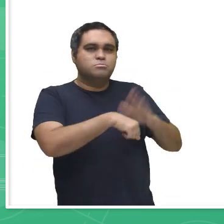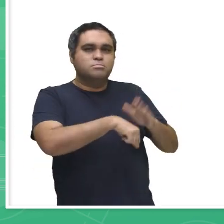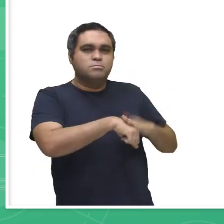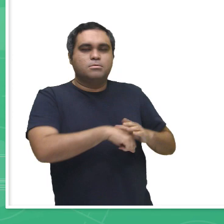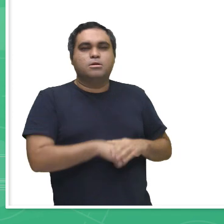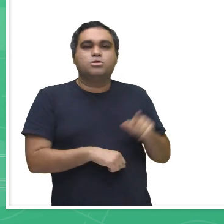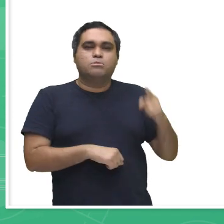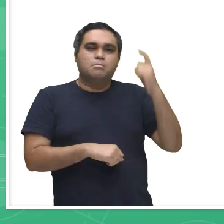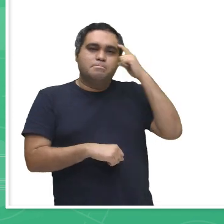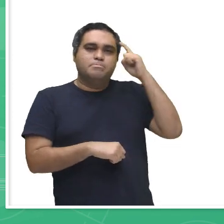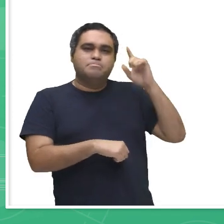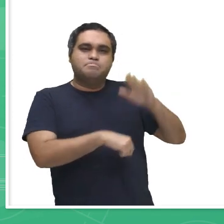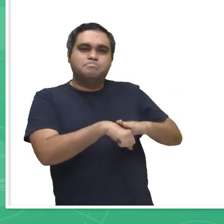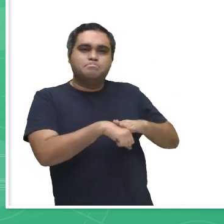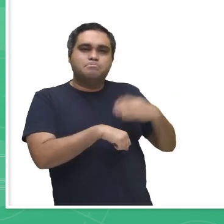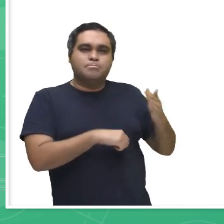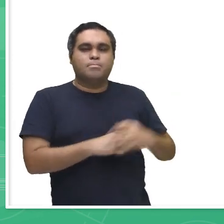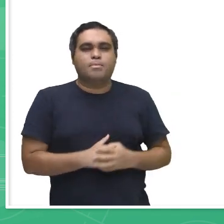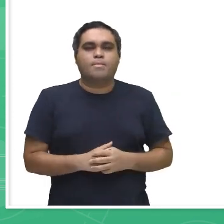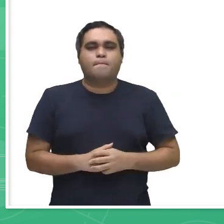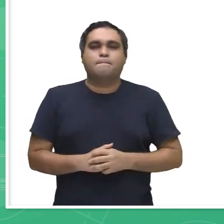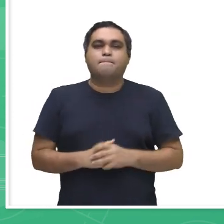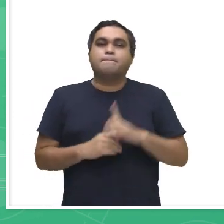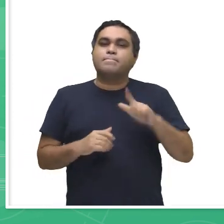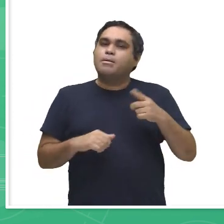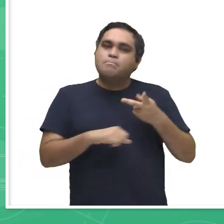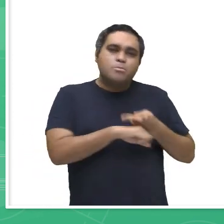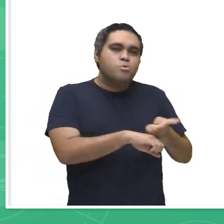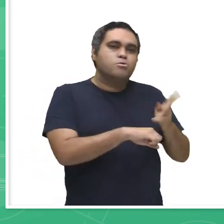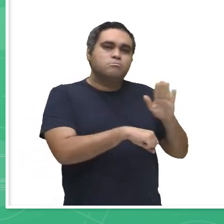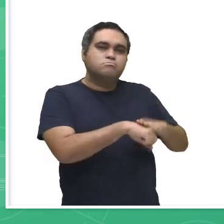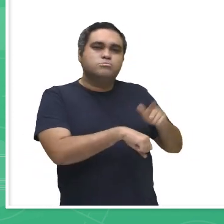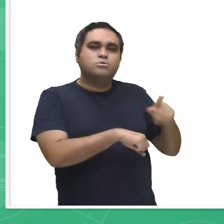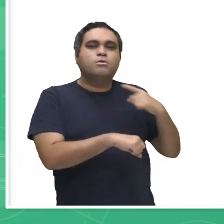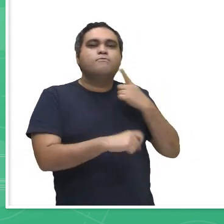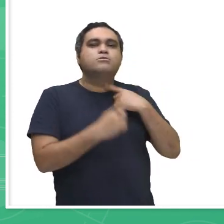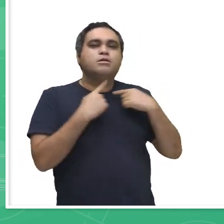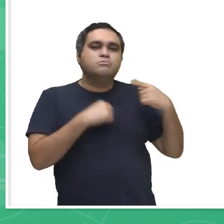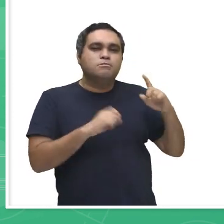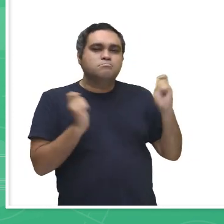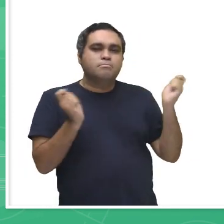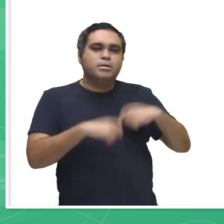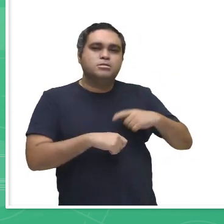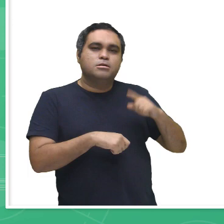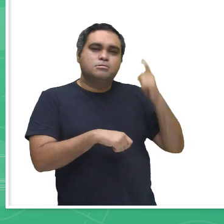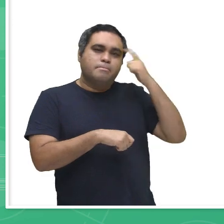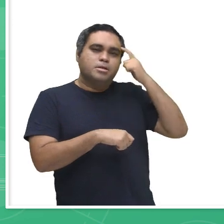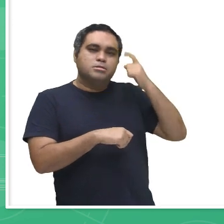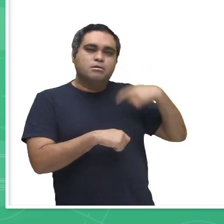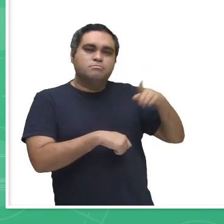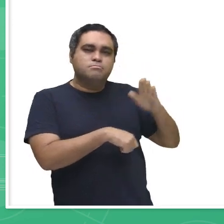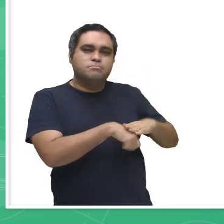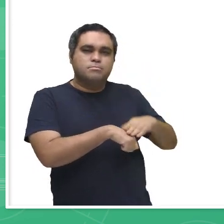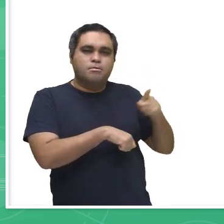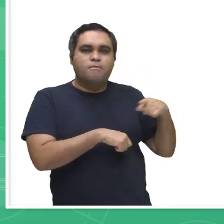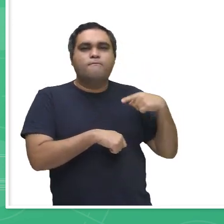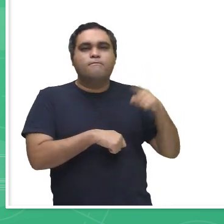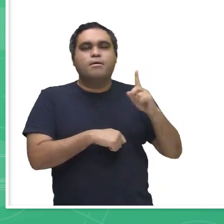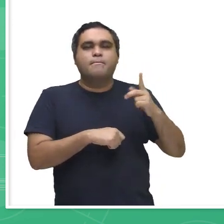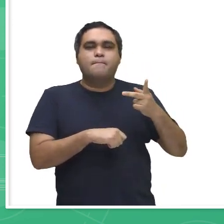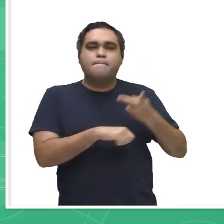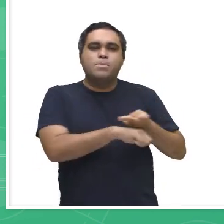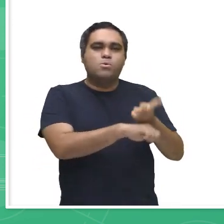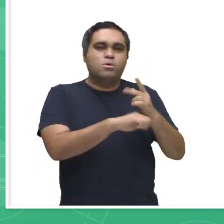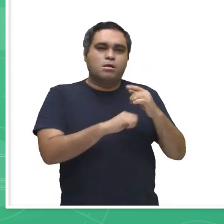por si só, agora tu vai ter que buscar, através da tua razão, da tua capacidade de pensar, né, os caminhos, os